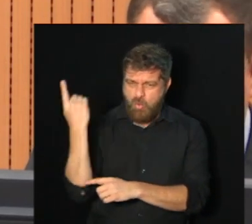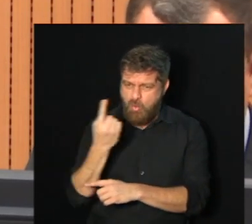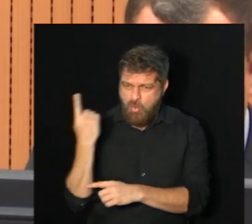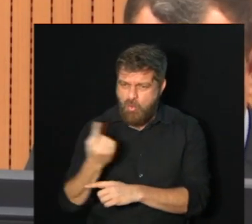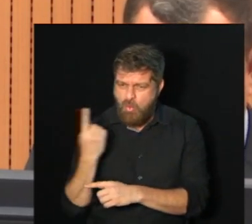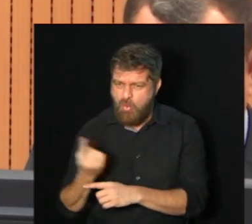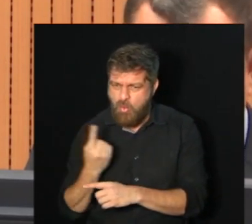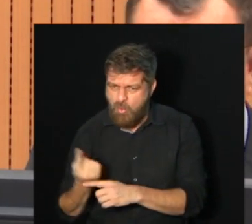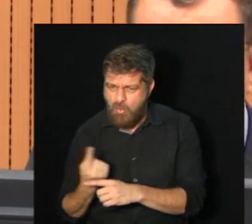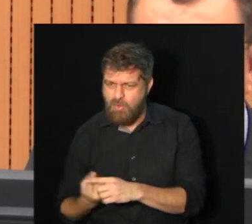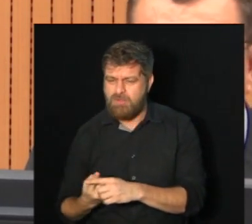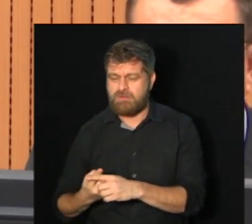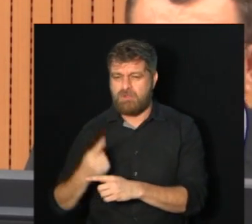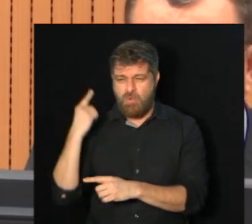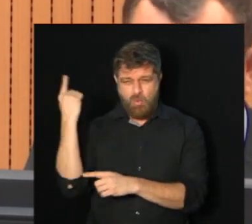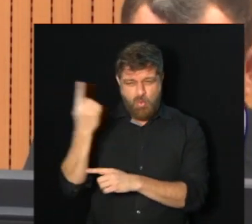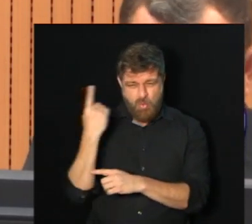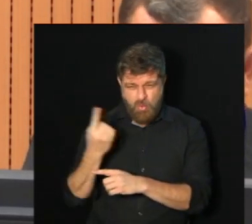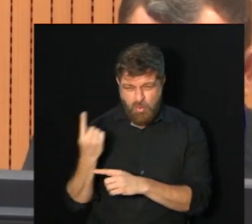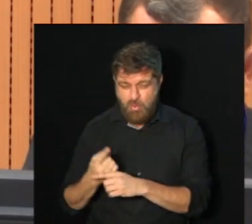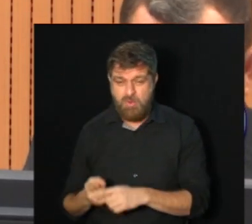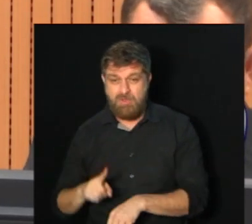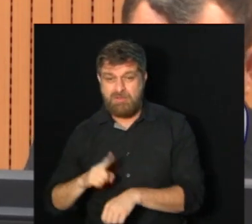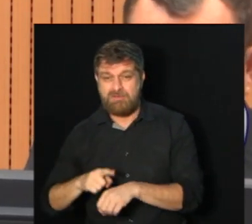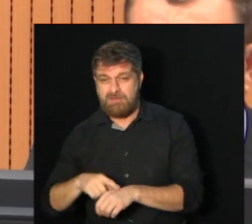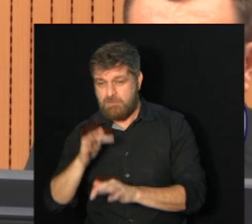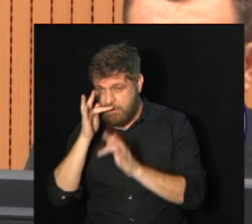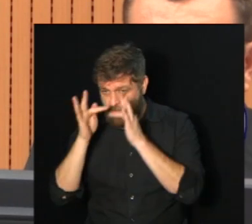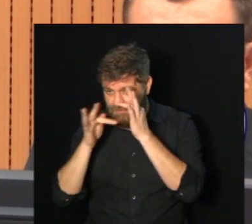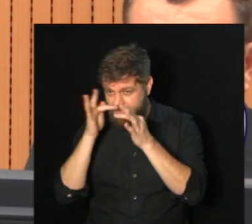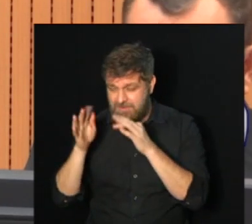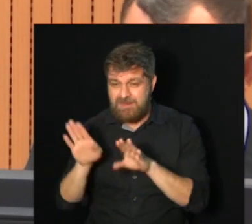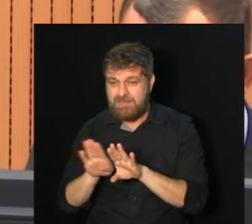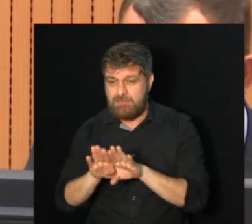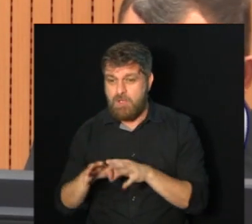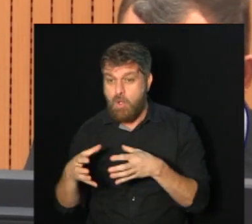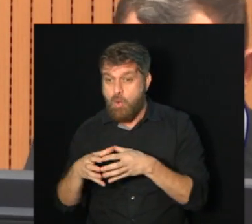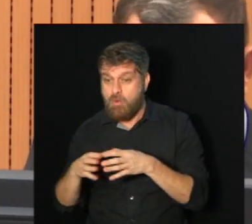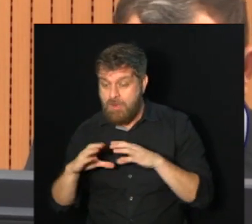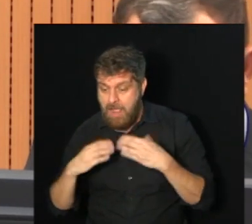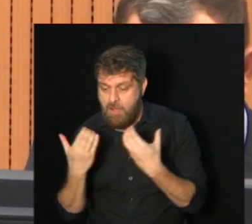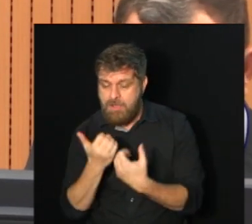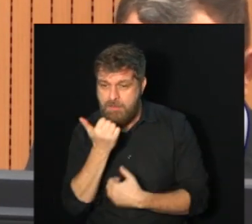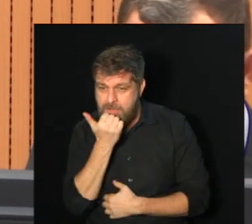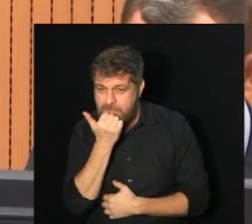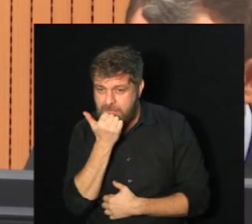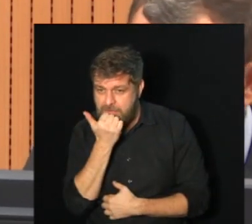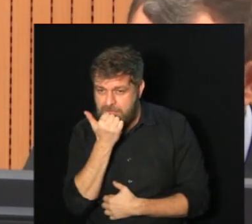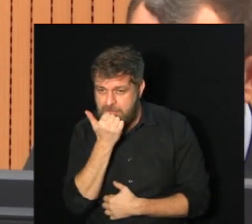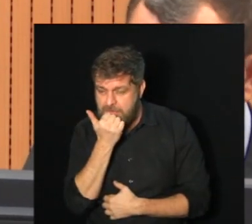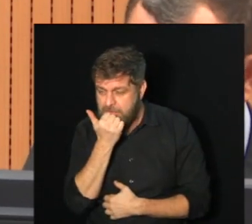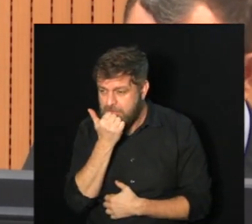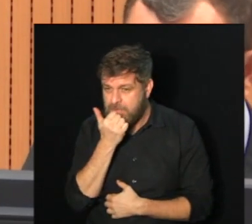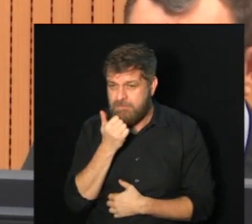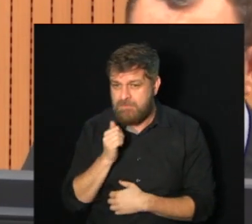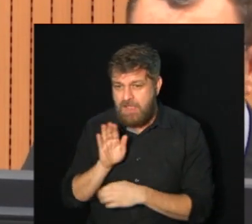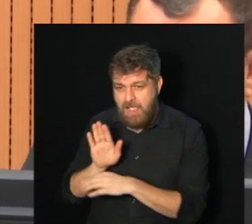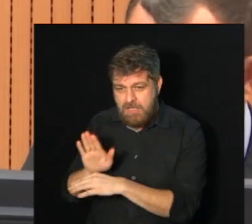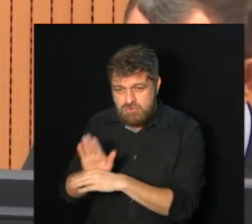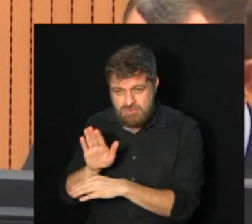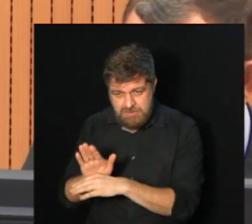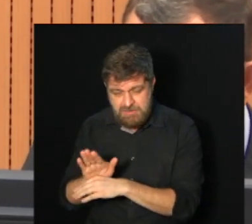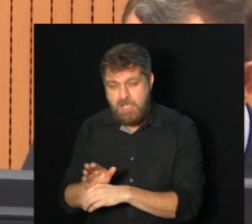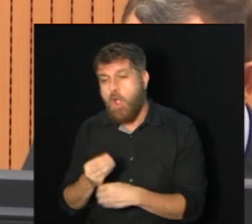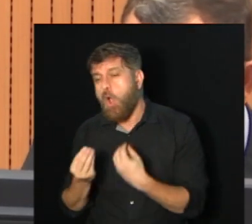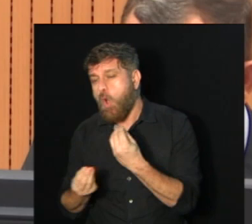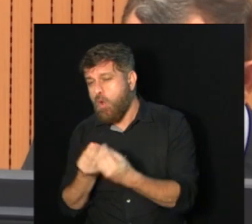e outono. Então, a comunidade de radioamadores basicamente auxilia, no sentido